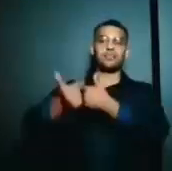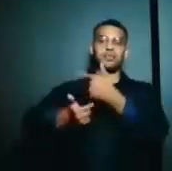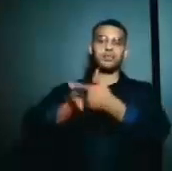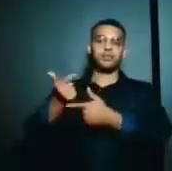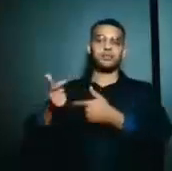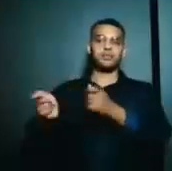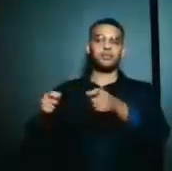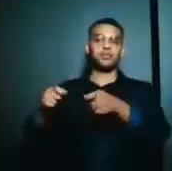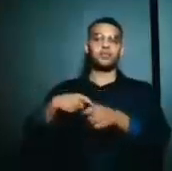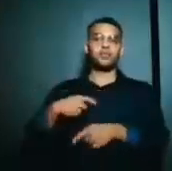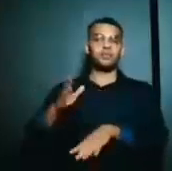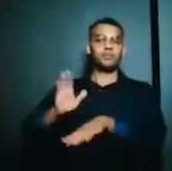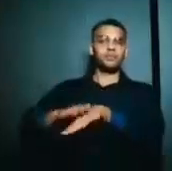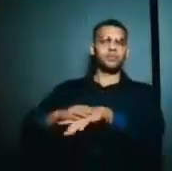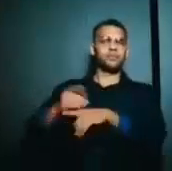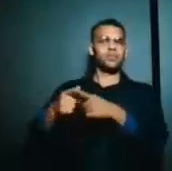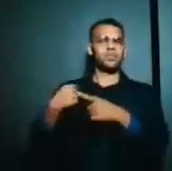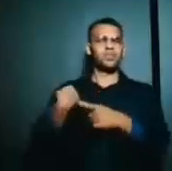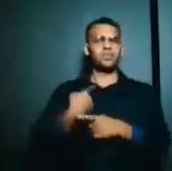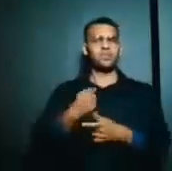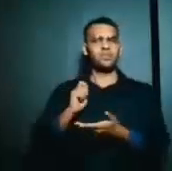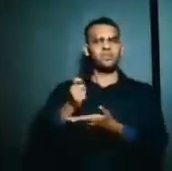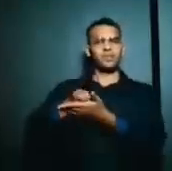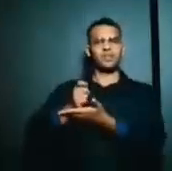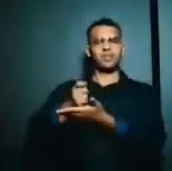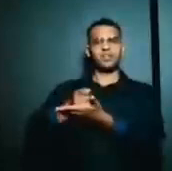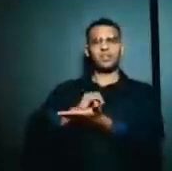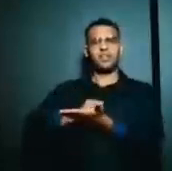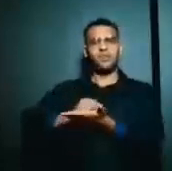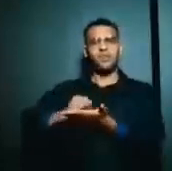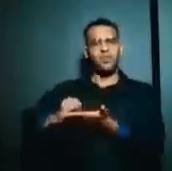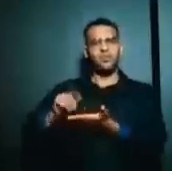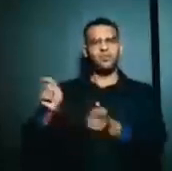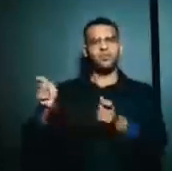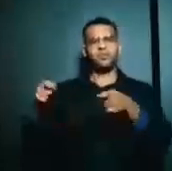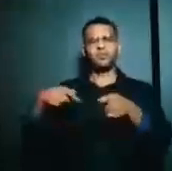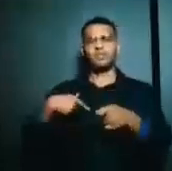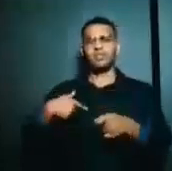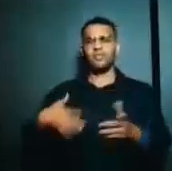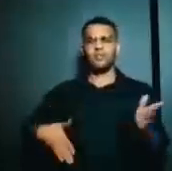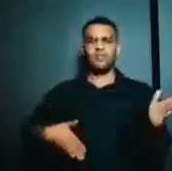Até quando a gente vai ficar pagando impostos para sustentar vagabundo preso? Está errado.